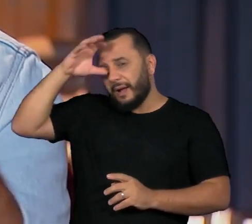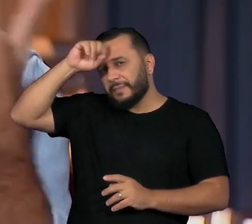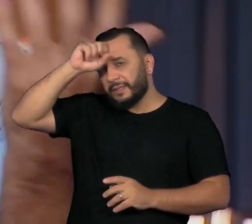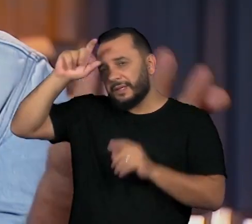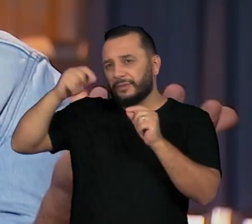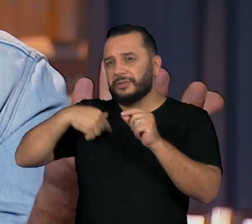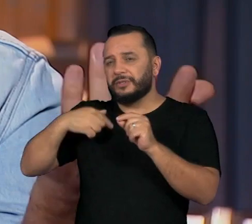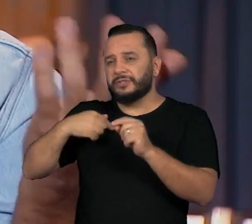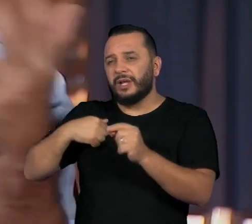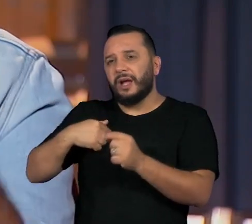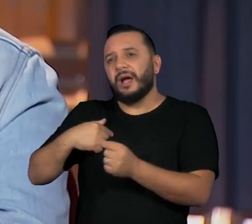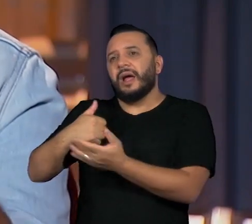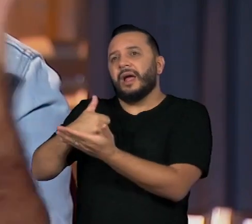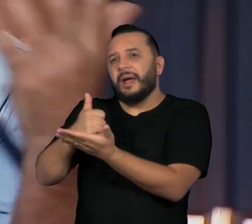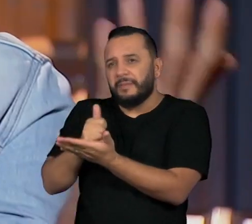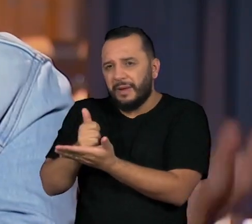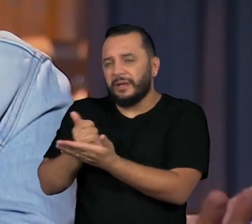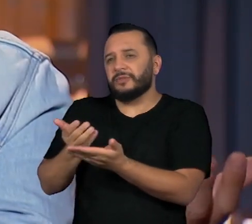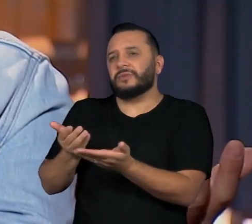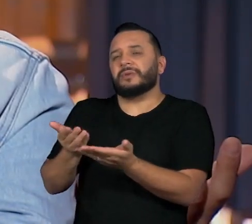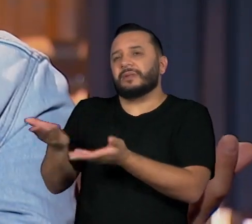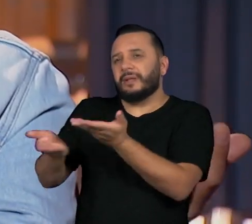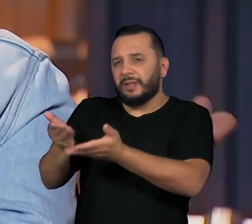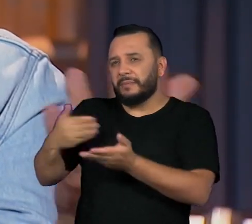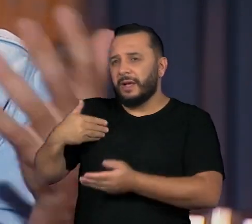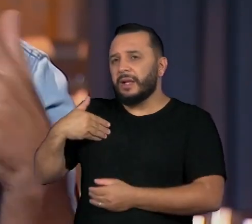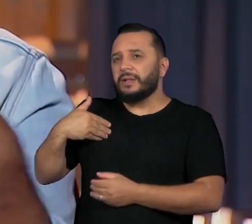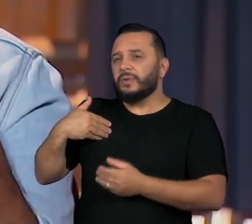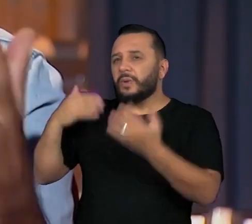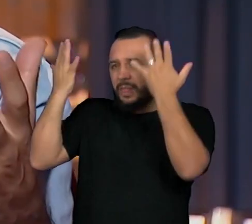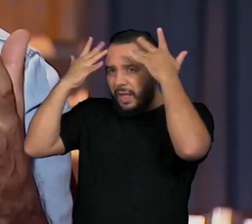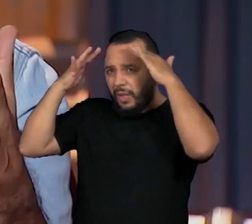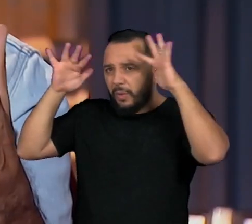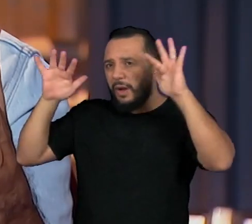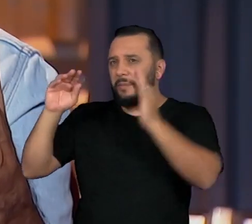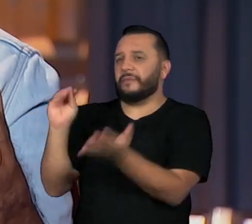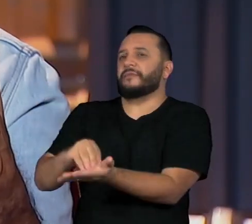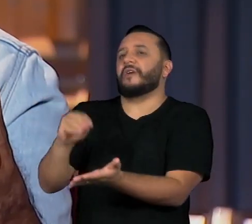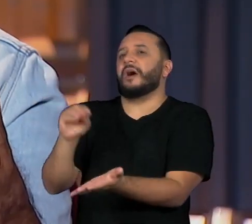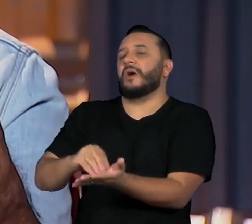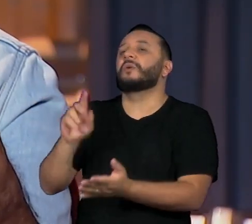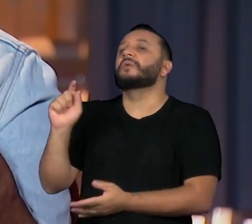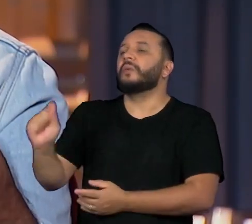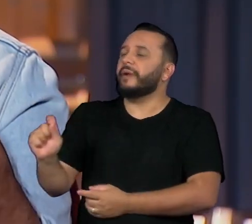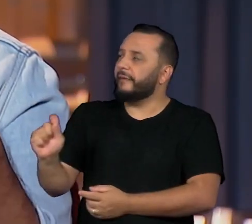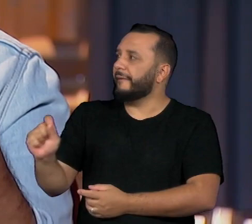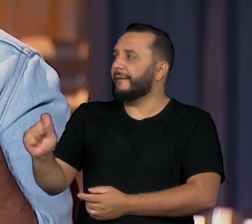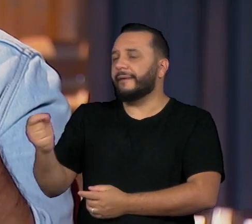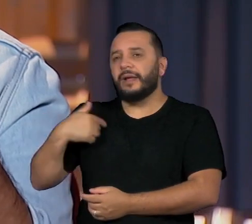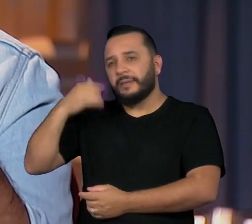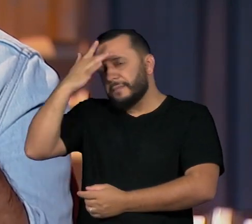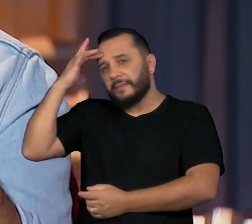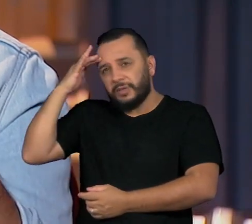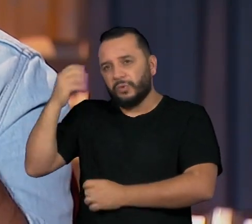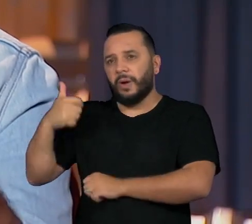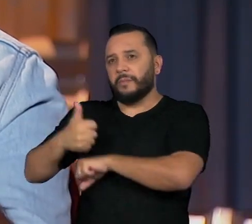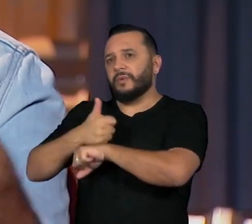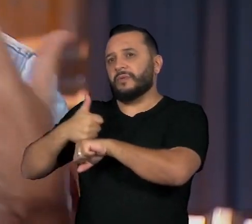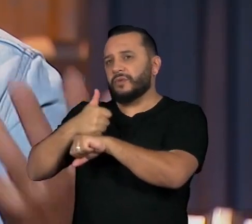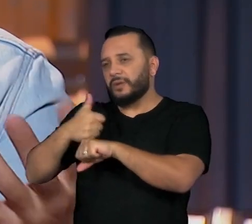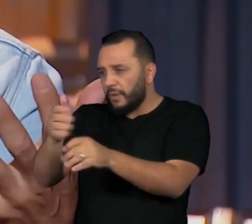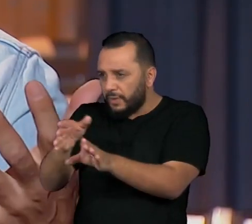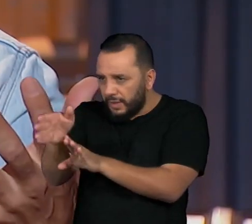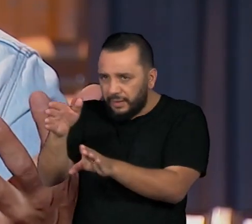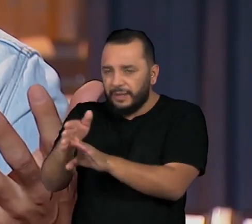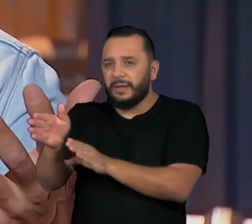não têm informação pregressa nenhuma, não tem ninguém mais velho guiando. Né? Isso não acontece entre os indígenas. É. Né? Então, em populações indígenas que